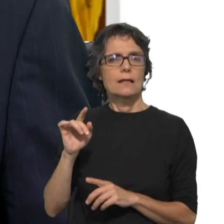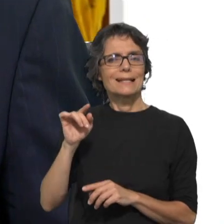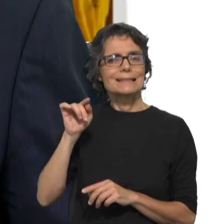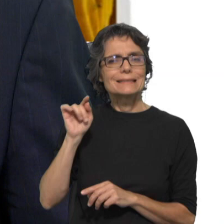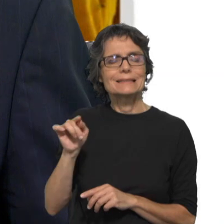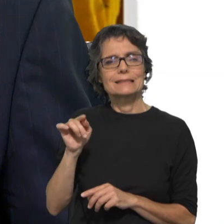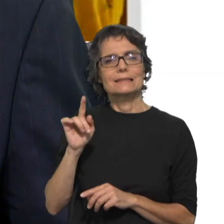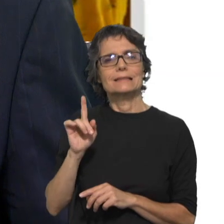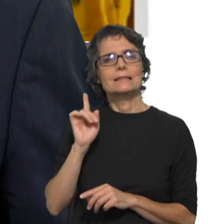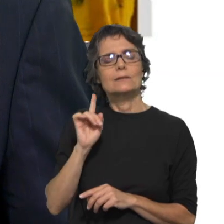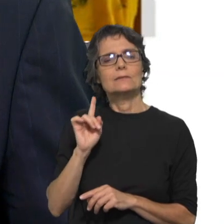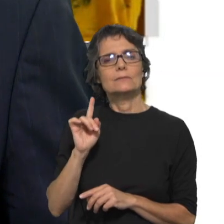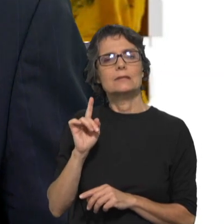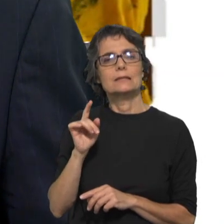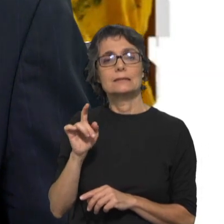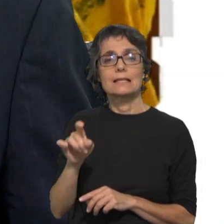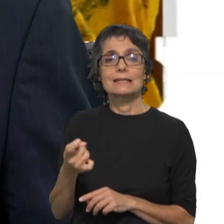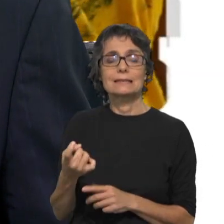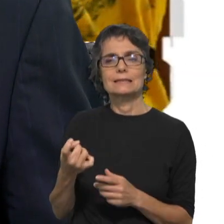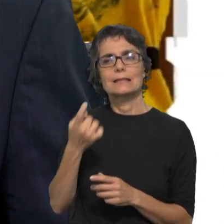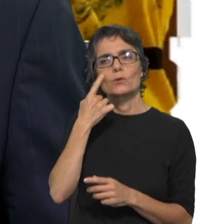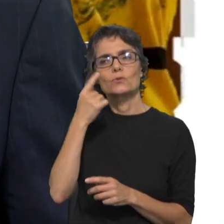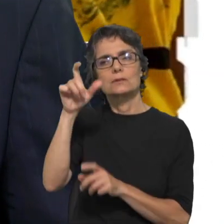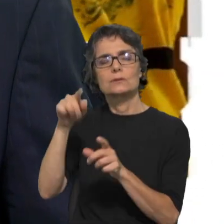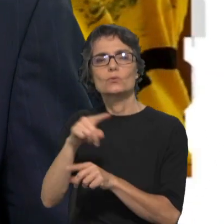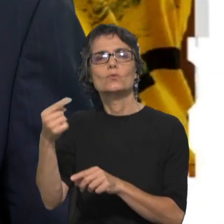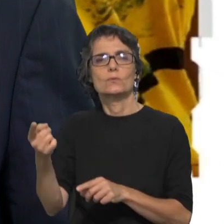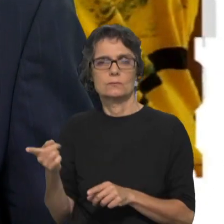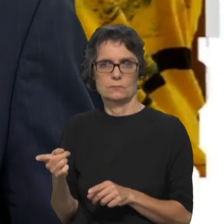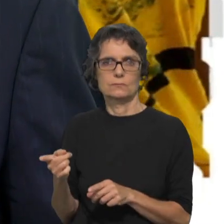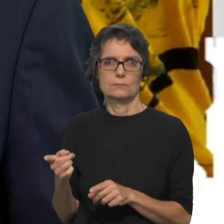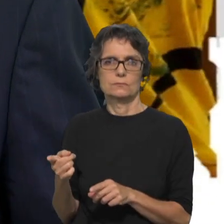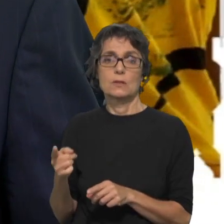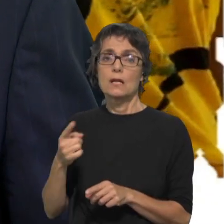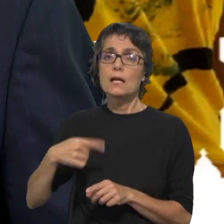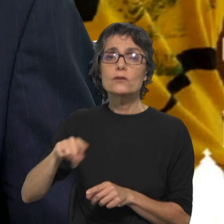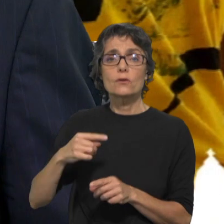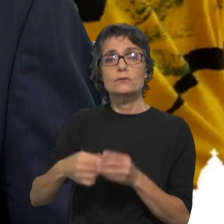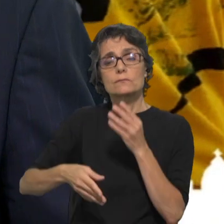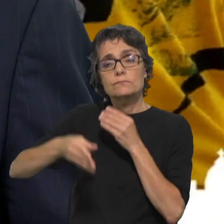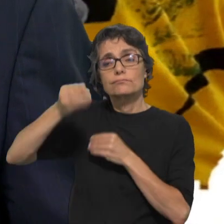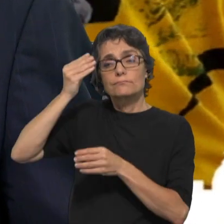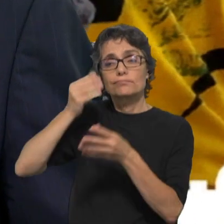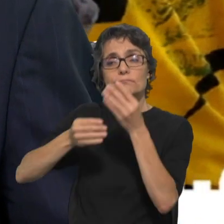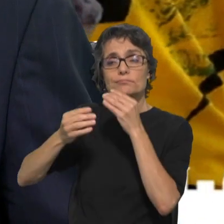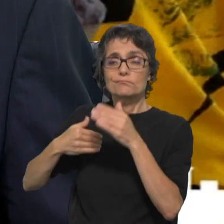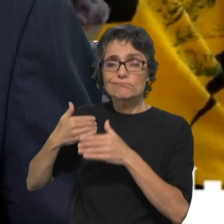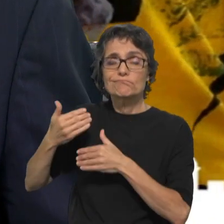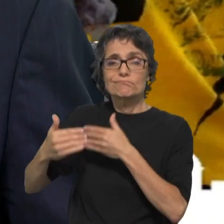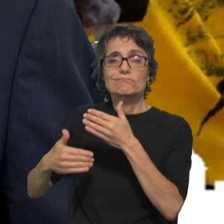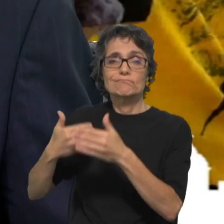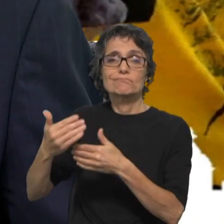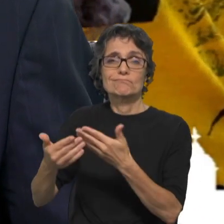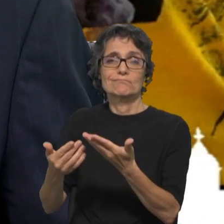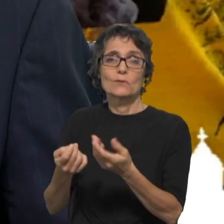muito desde logo pelo conhecimento do outro. E isso é alguma coisa que nós temos aprendido, às vezes não, se calhar, da melhor maneira, da maneira mais